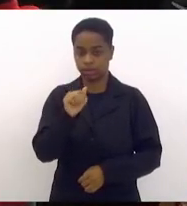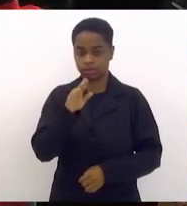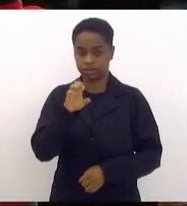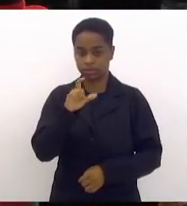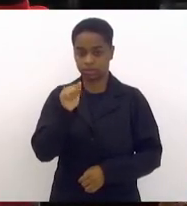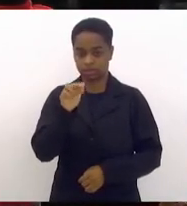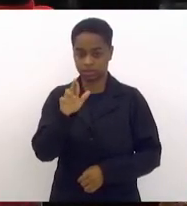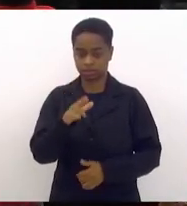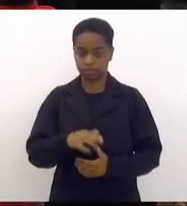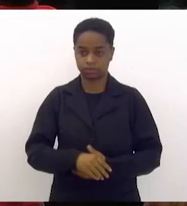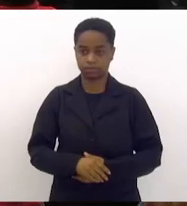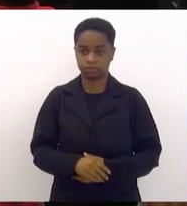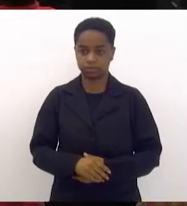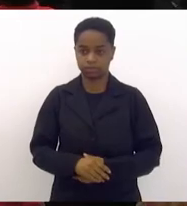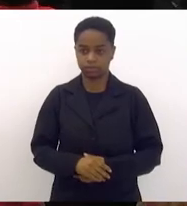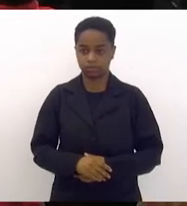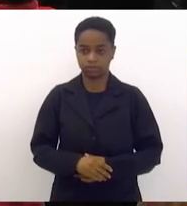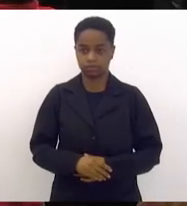barcel